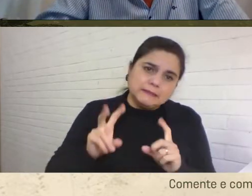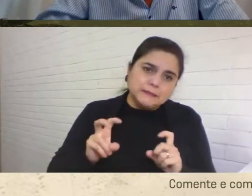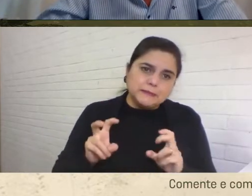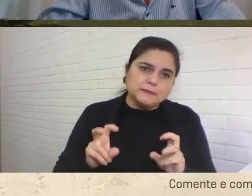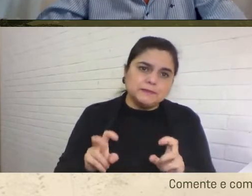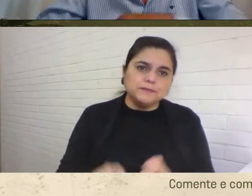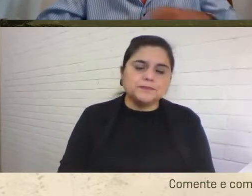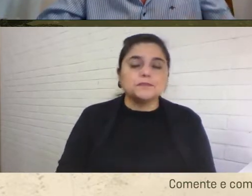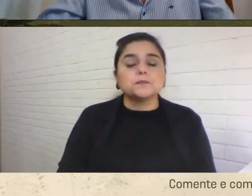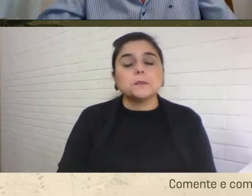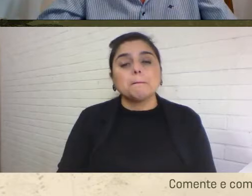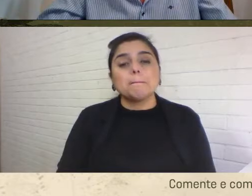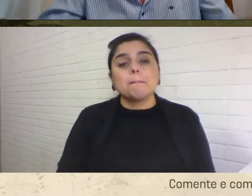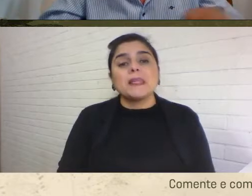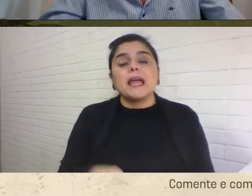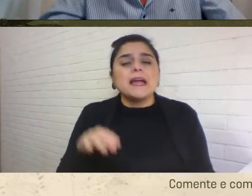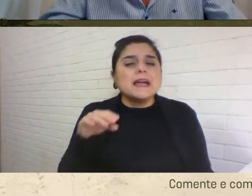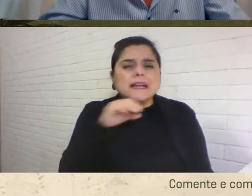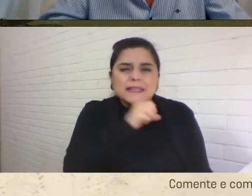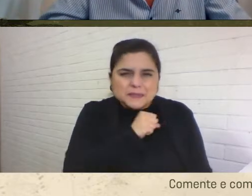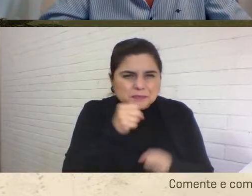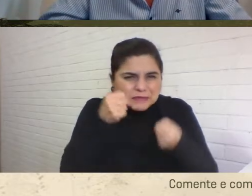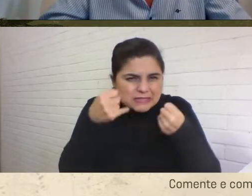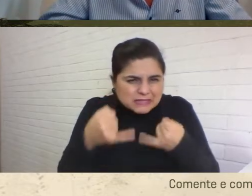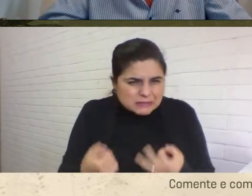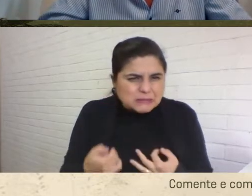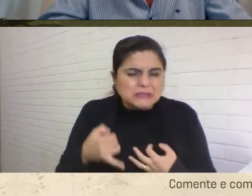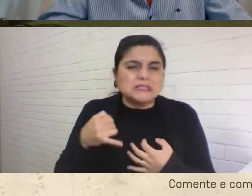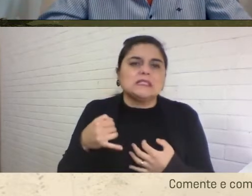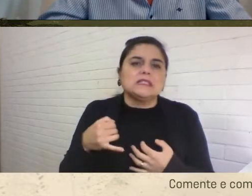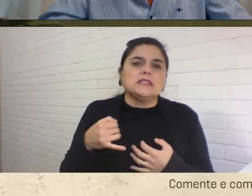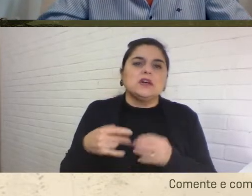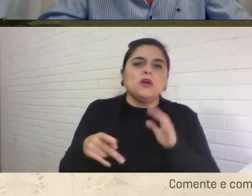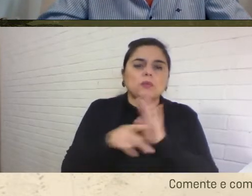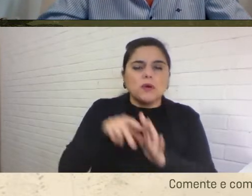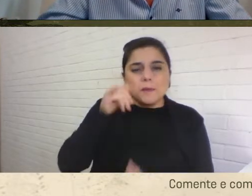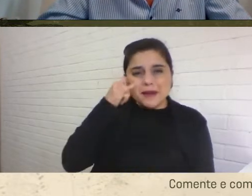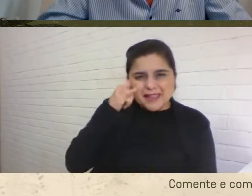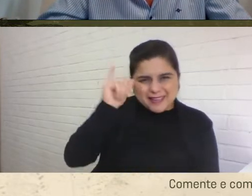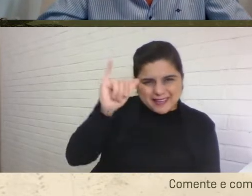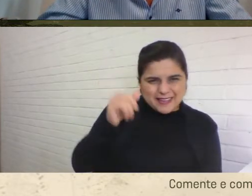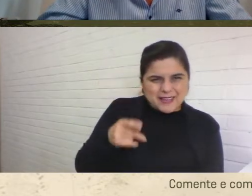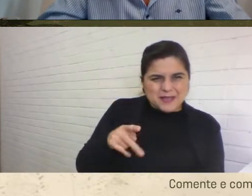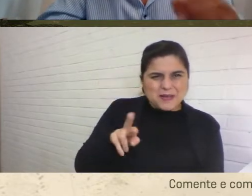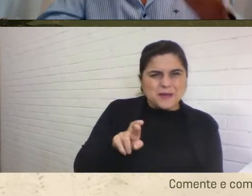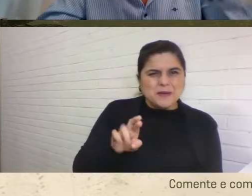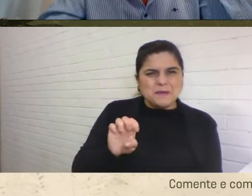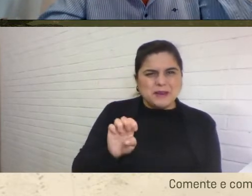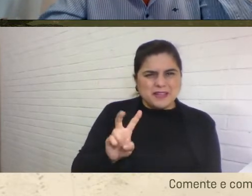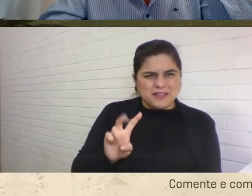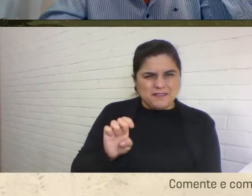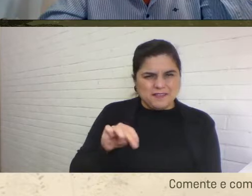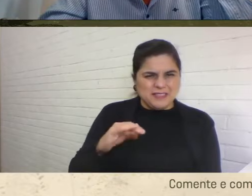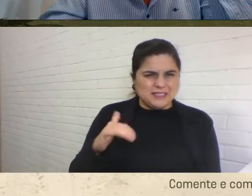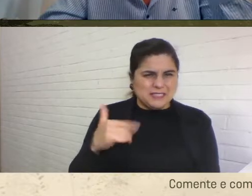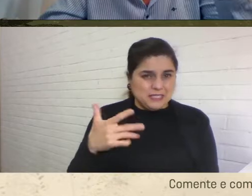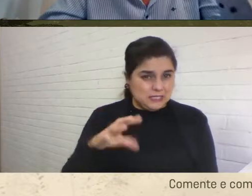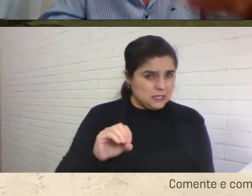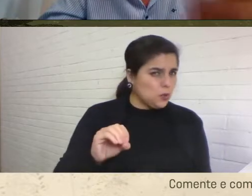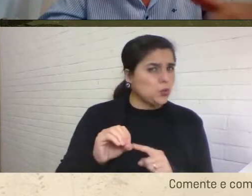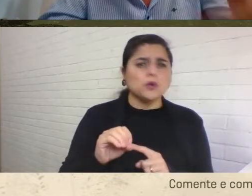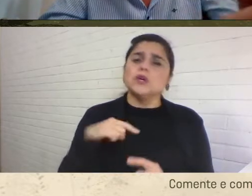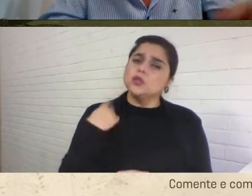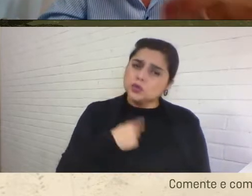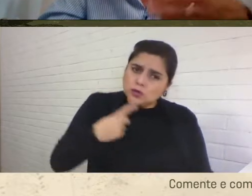Referindo muito brevemente a questão que me coloca quanto à prevenção, nós temos um plano nacional, um